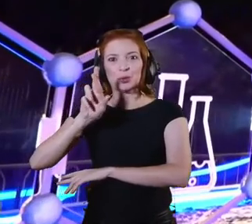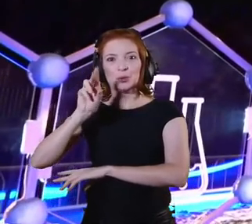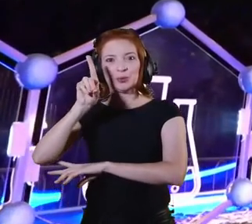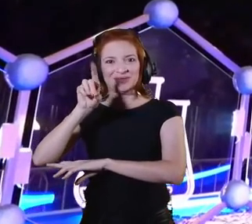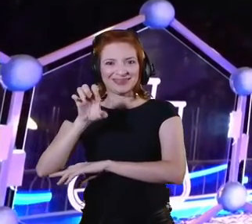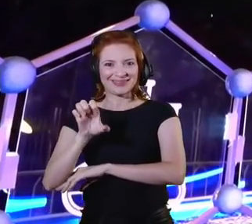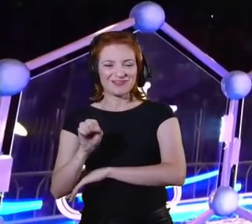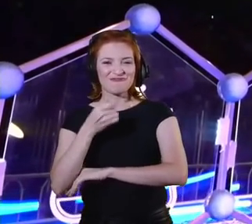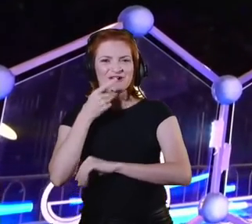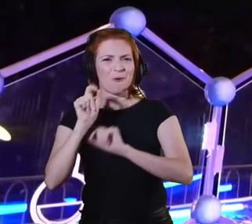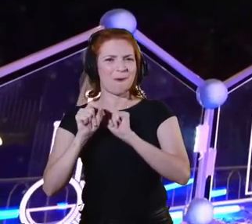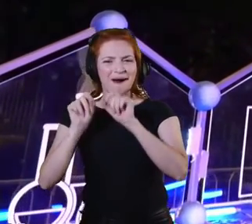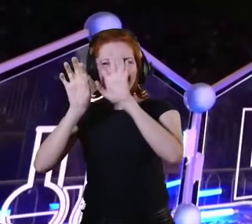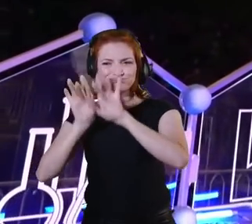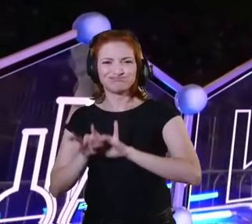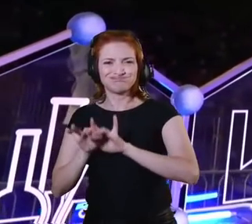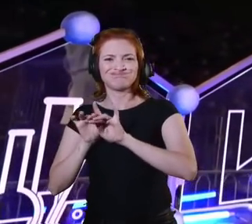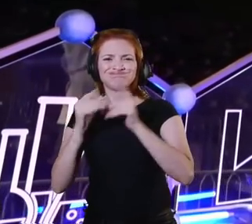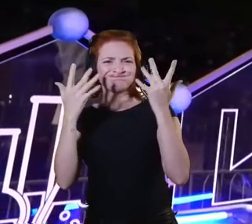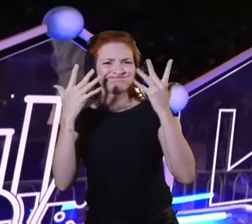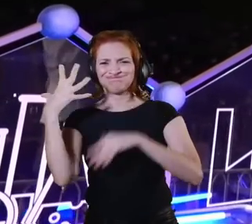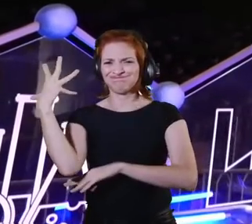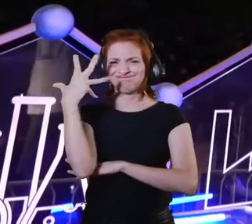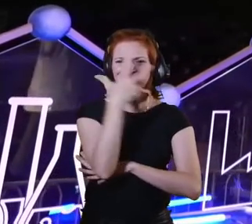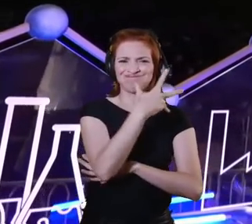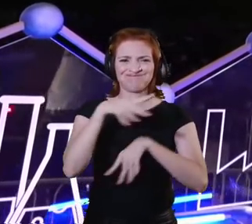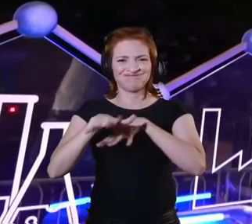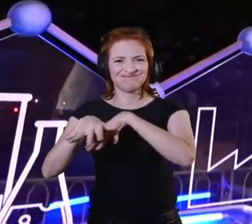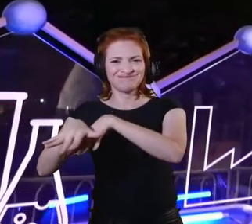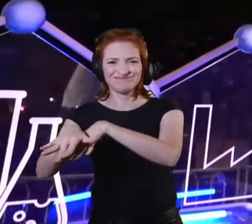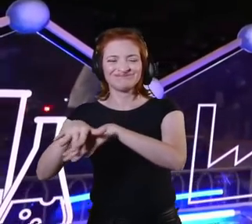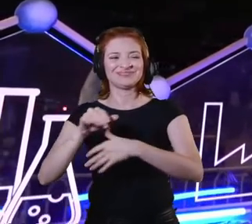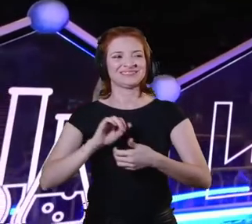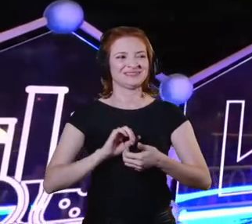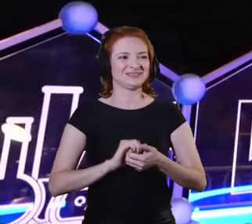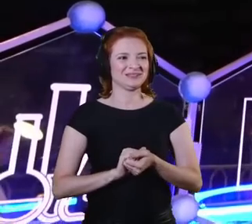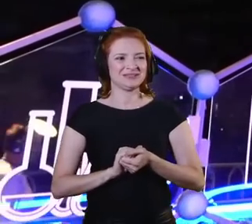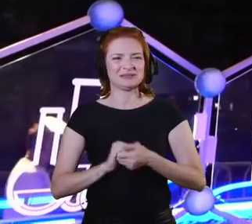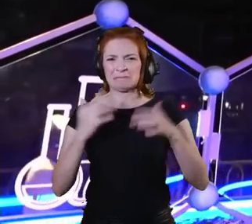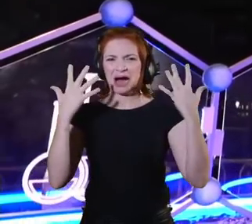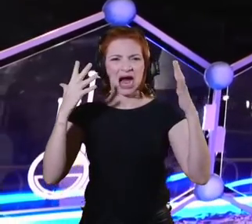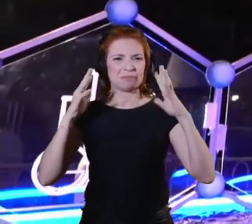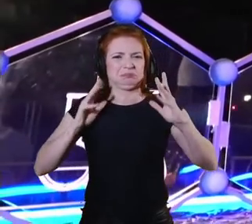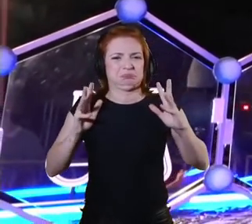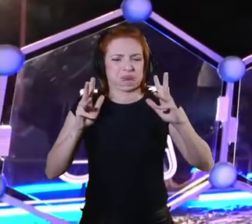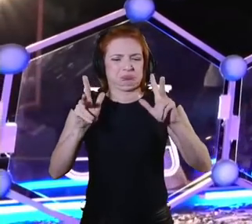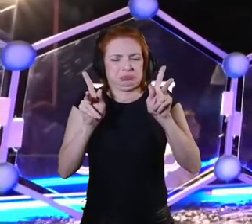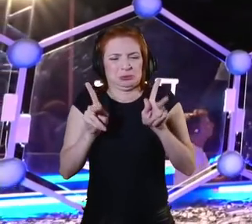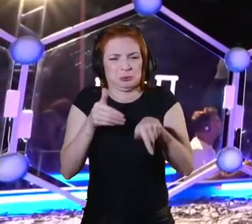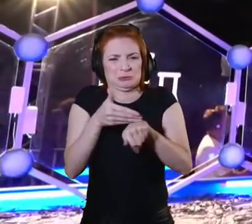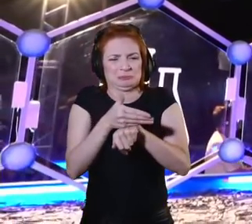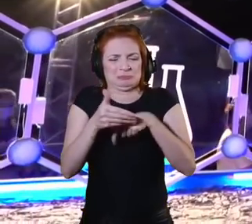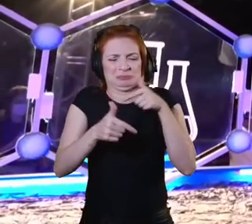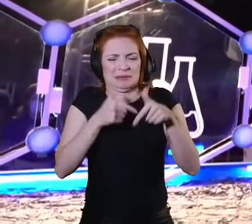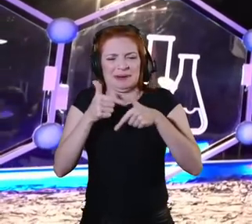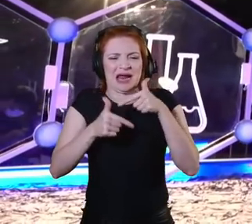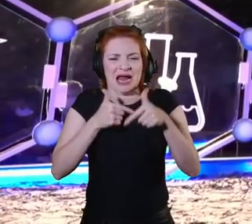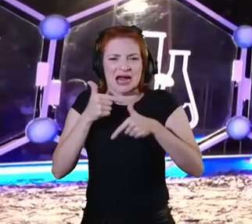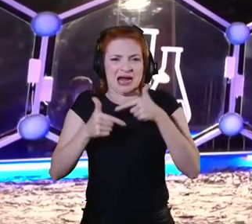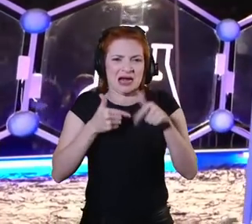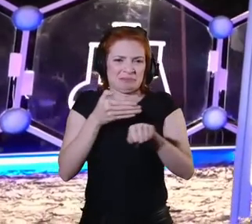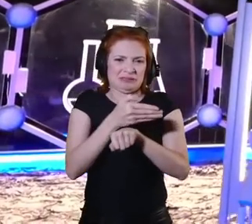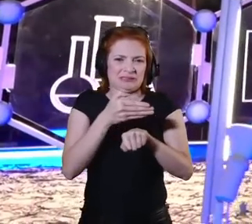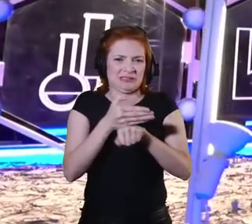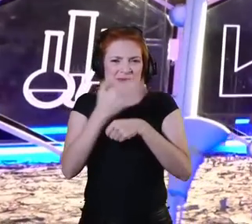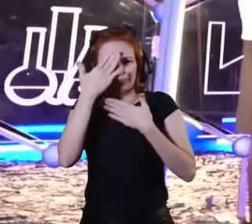dos Santos, parabéns, muito lindo desfile. Loiva Pese, parabéns a todos os envolvidos. E aí vai, muito obrigado